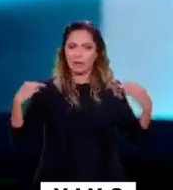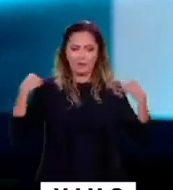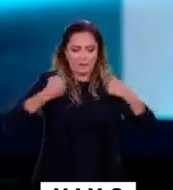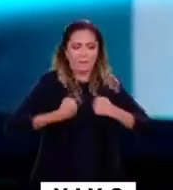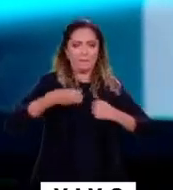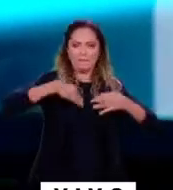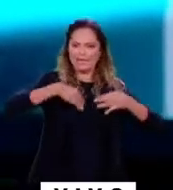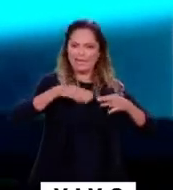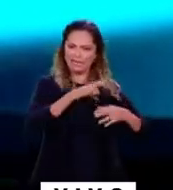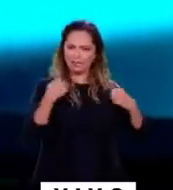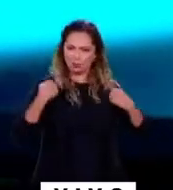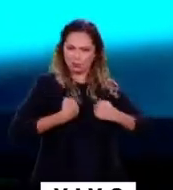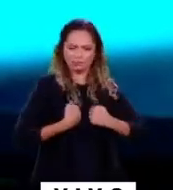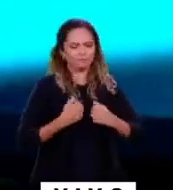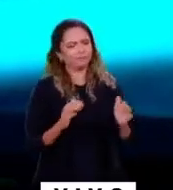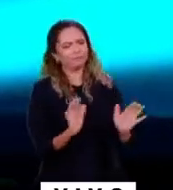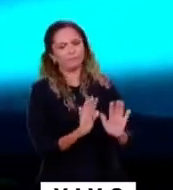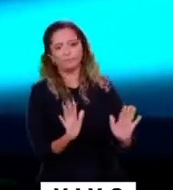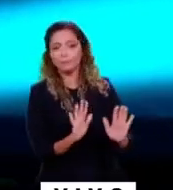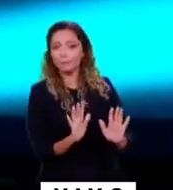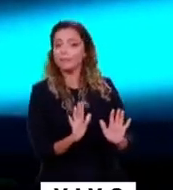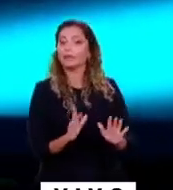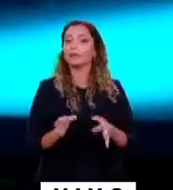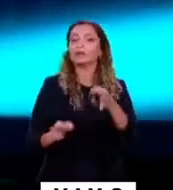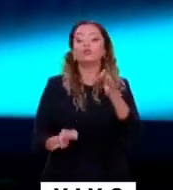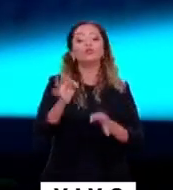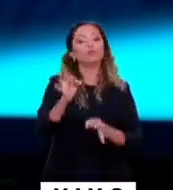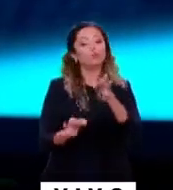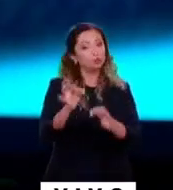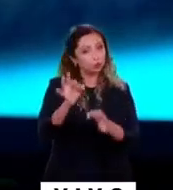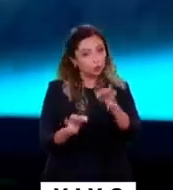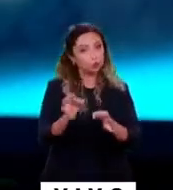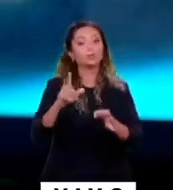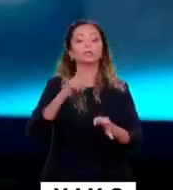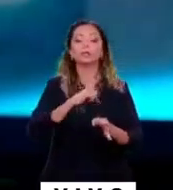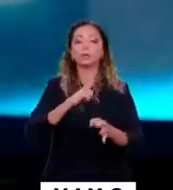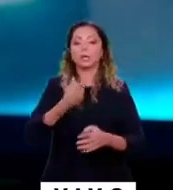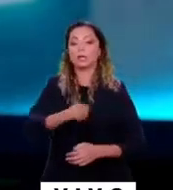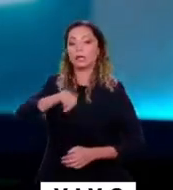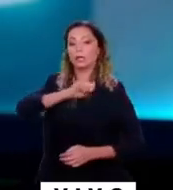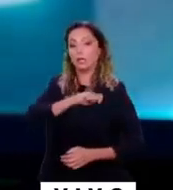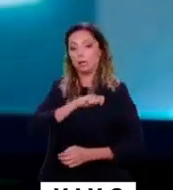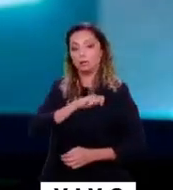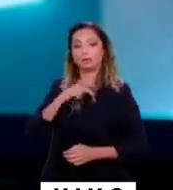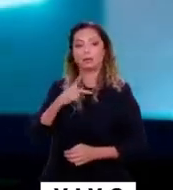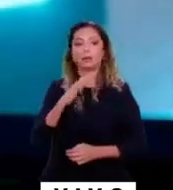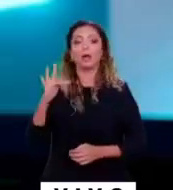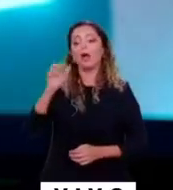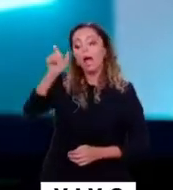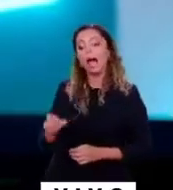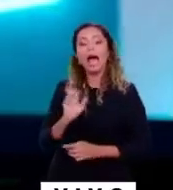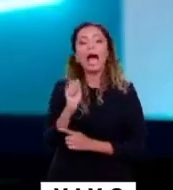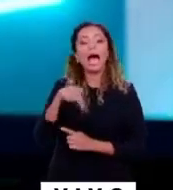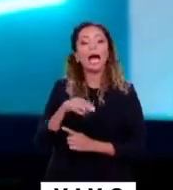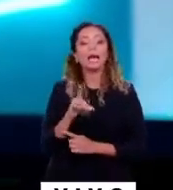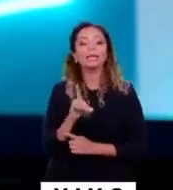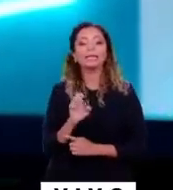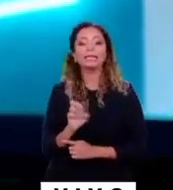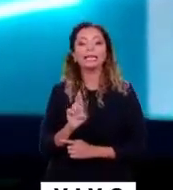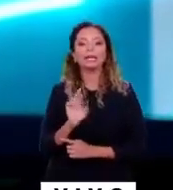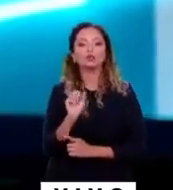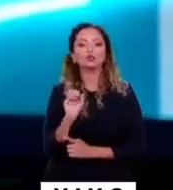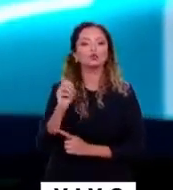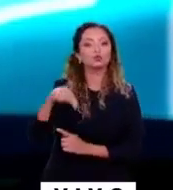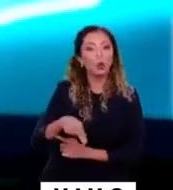a justiça sendo muito bem conduzido pelo delegado da polícia federal que o Anderson nós resolvemos